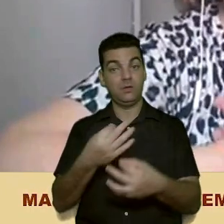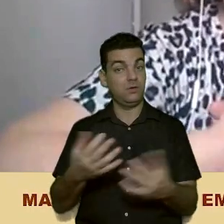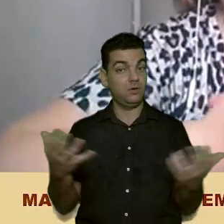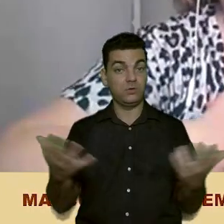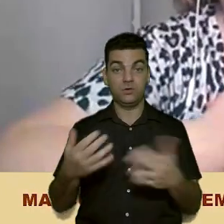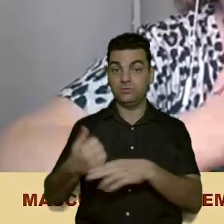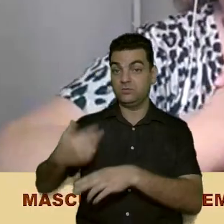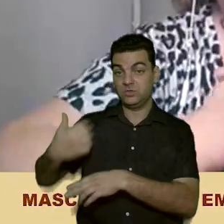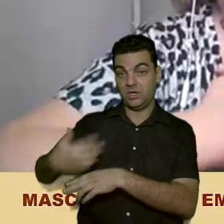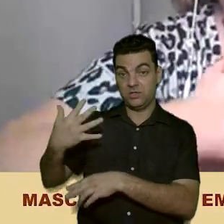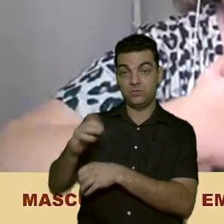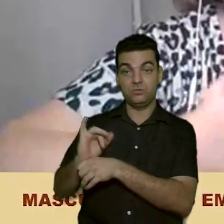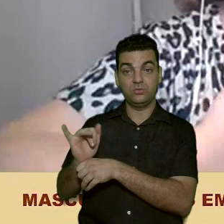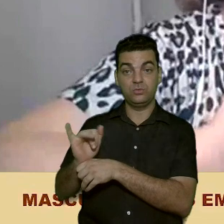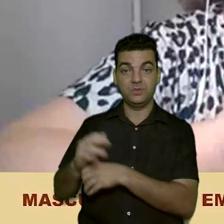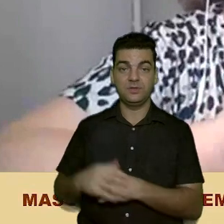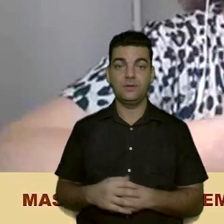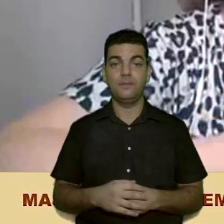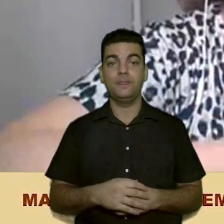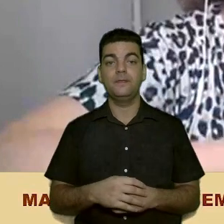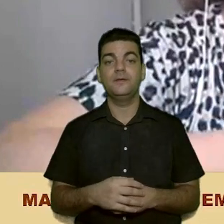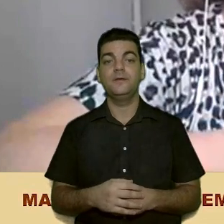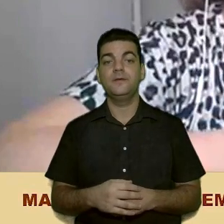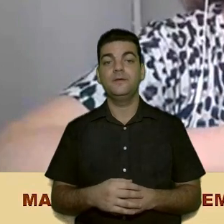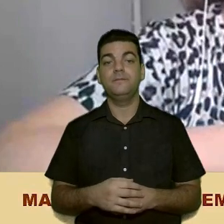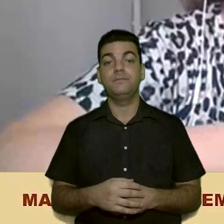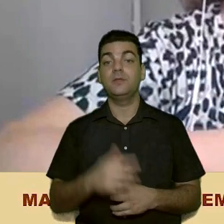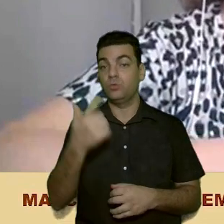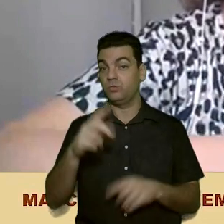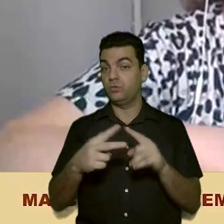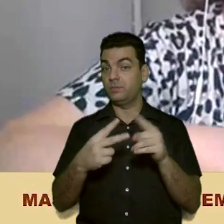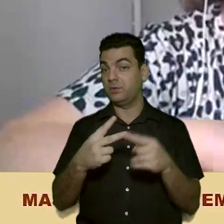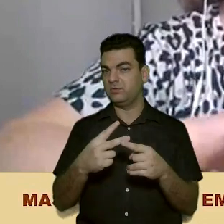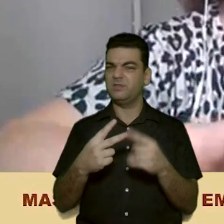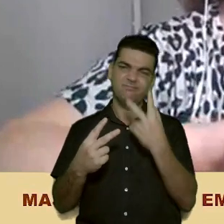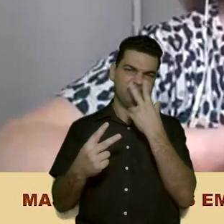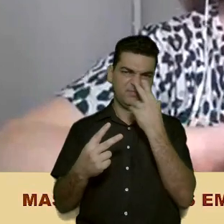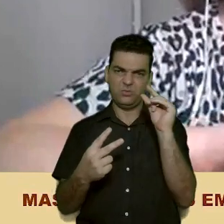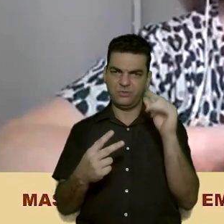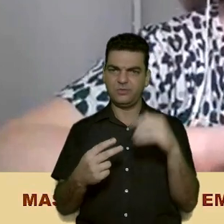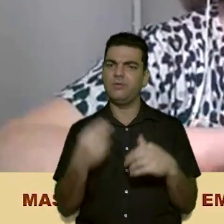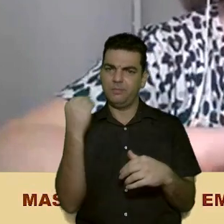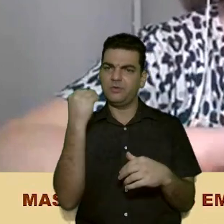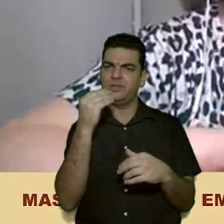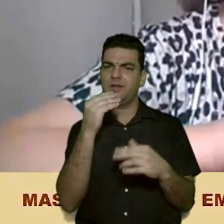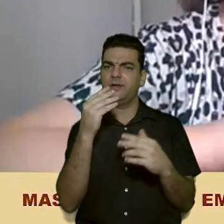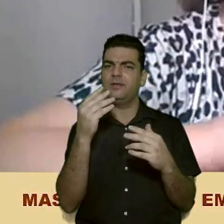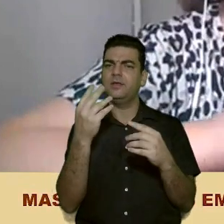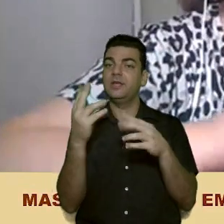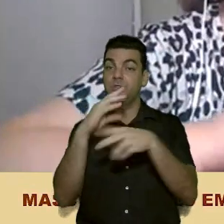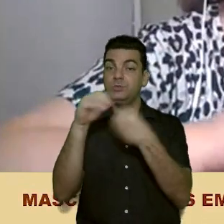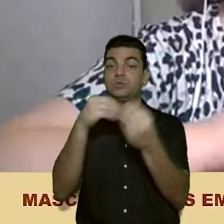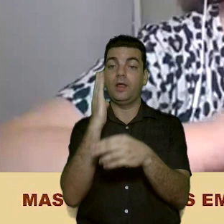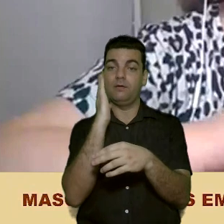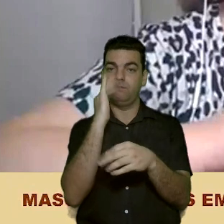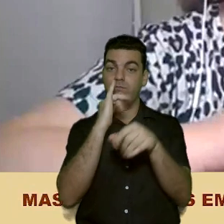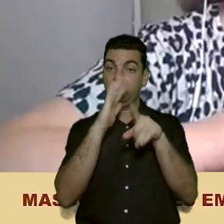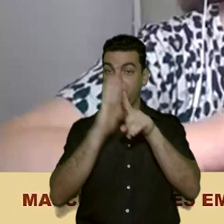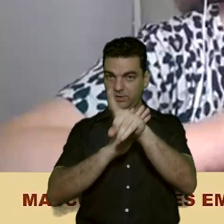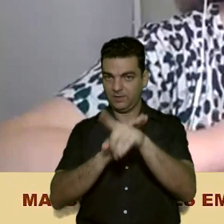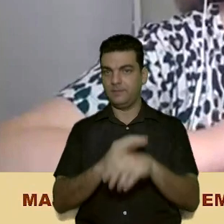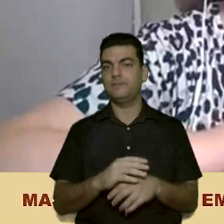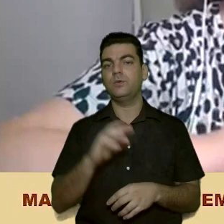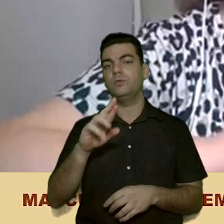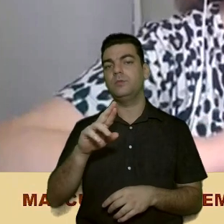Nossa, muito bom. Tem vários comentários aqui no chat do YouTube e vieram até duas perguntas